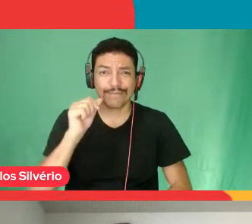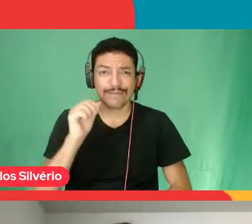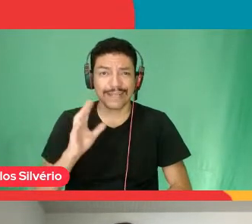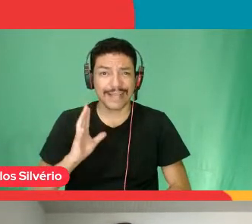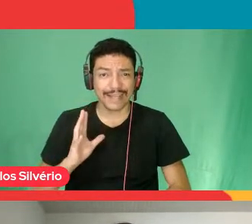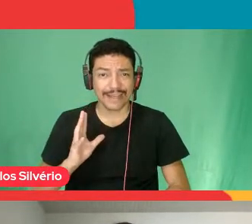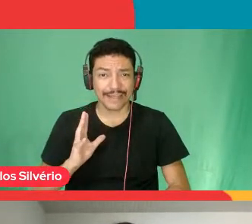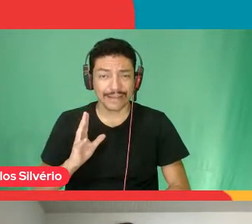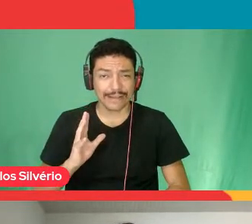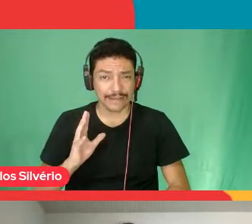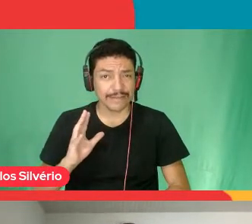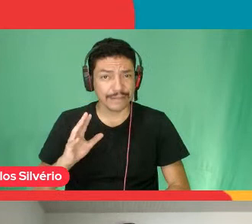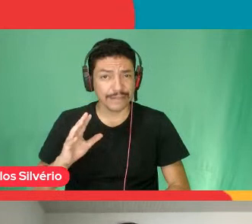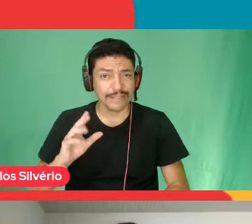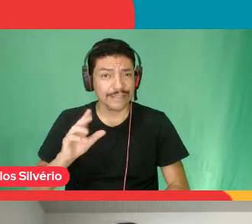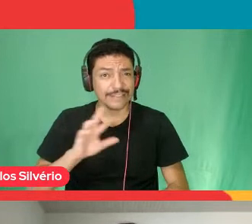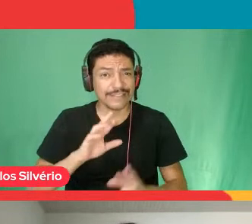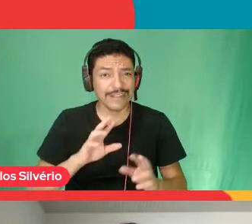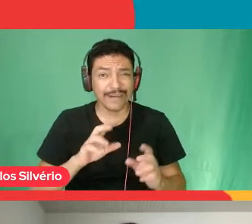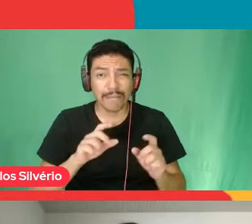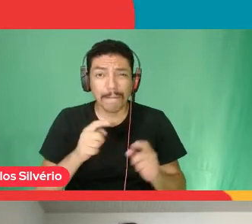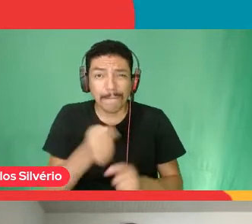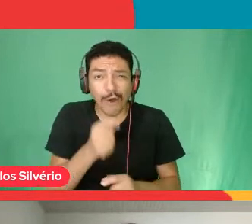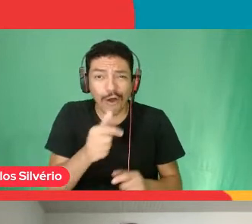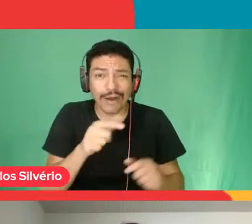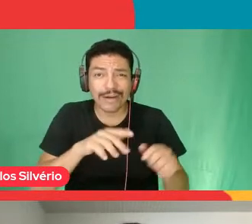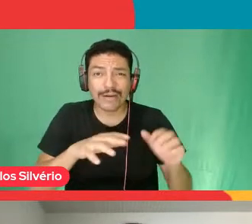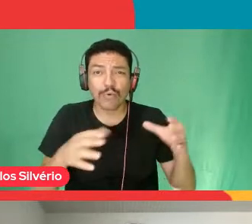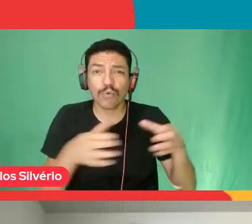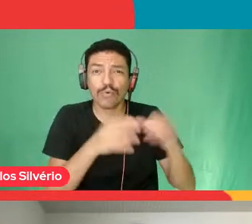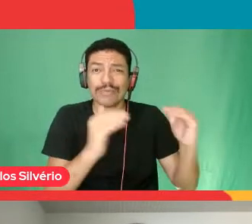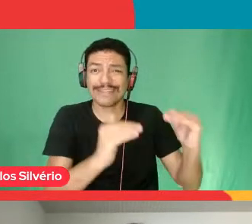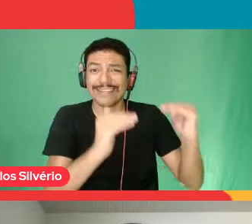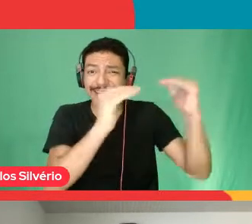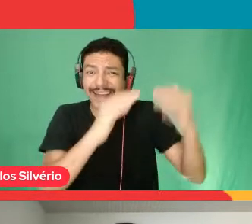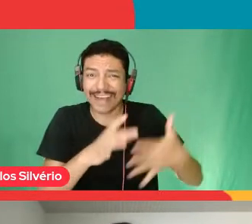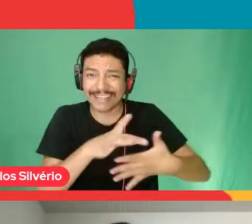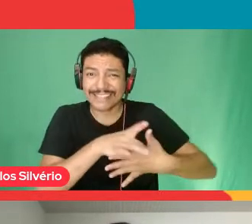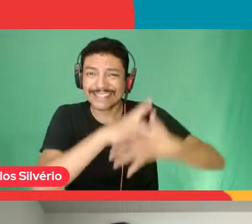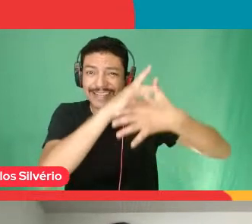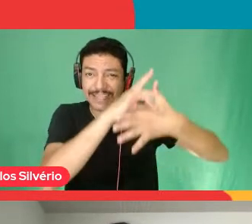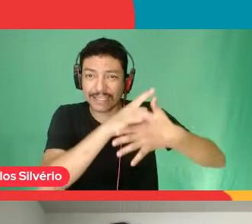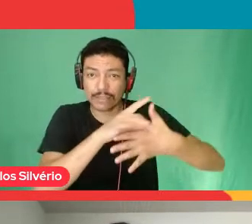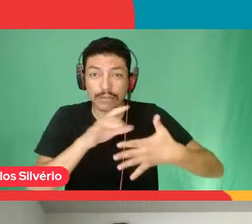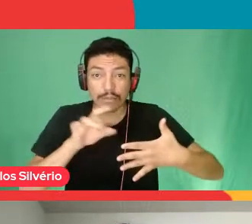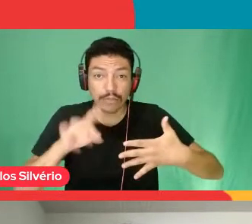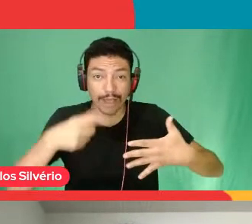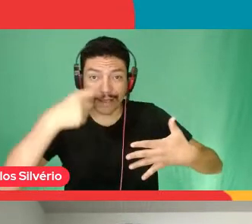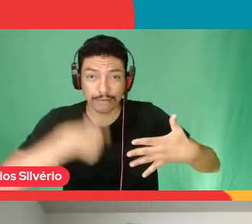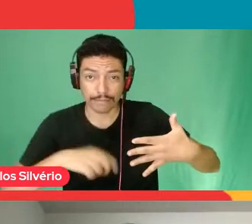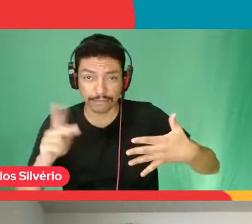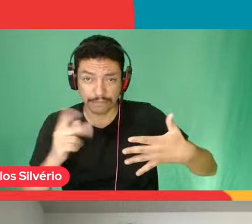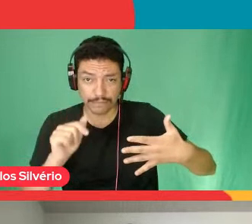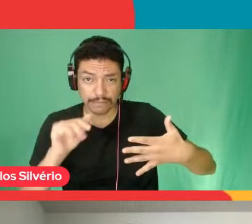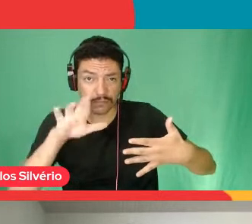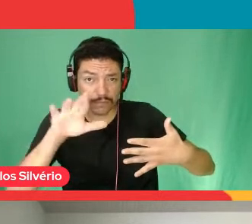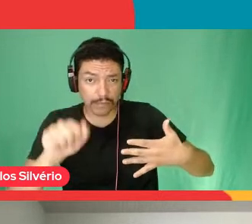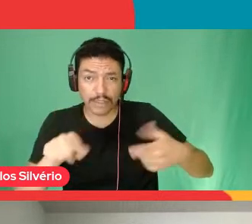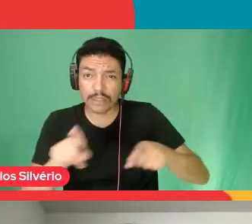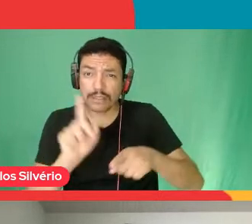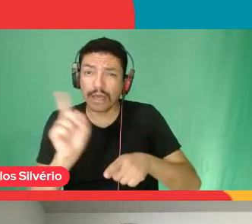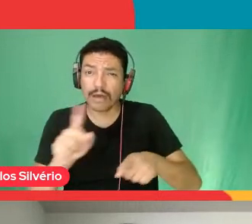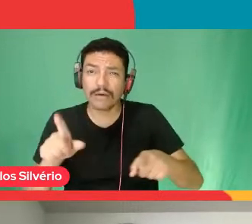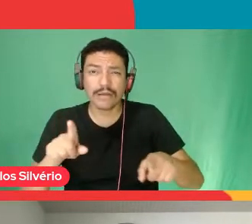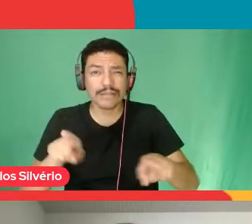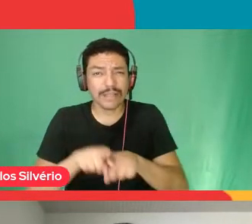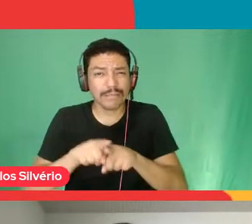de liderança, nas posições de destaque, né? E isso não diz somente da Rayura, né? Isso diz de um movimento que a gente vem criando